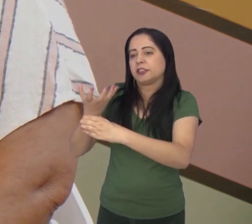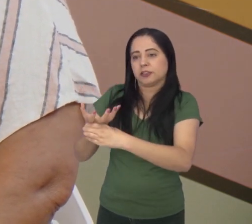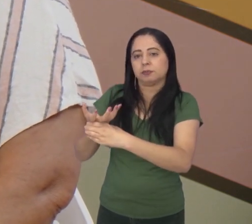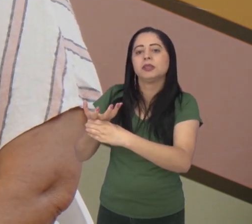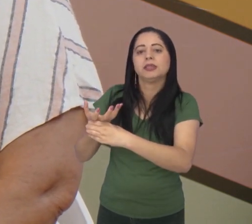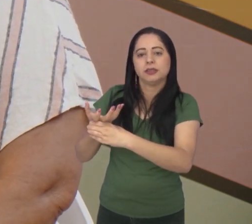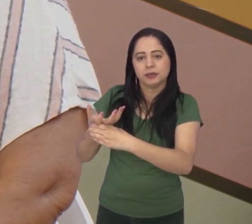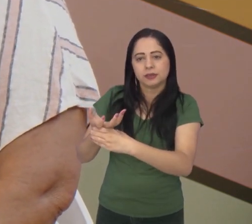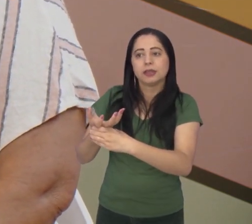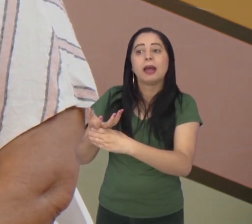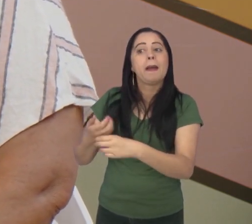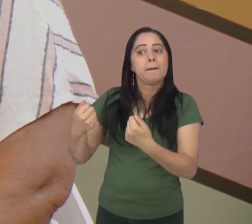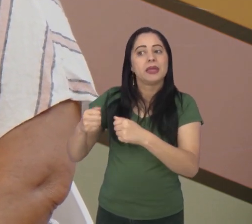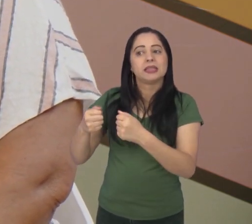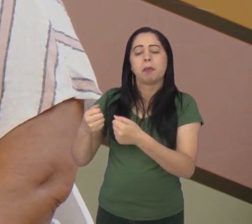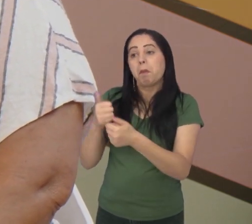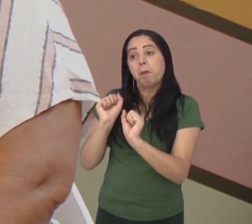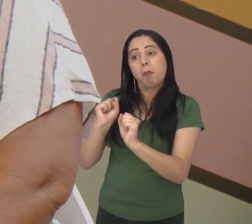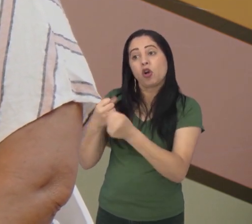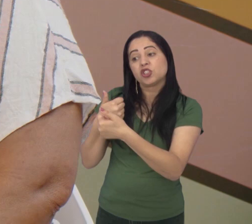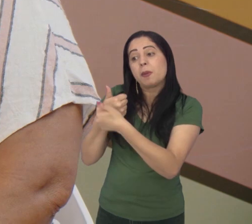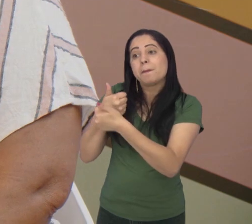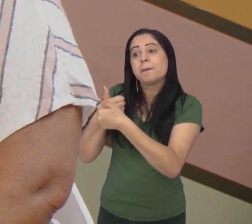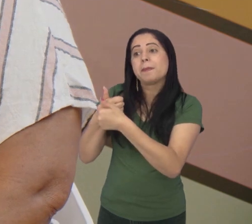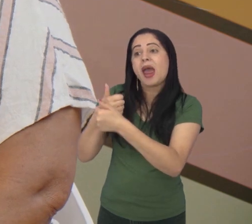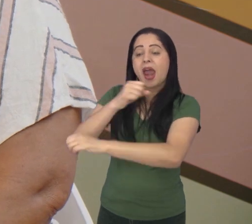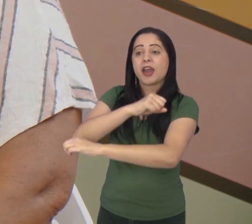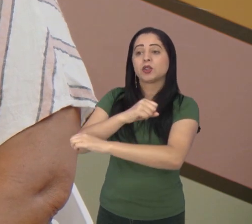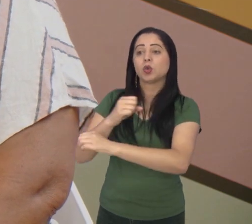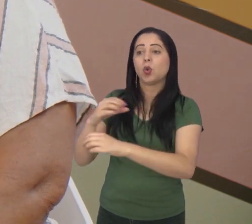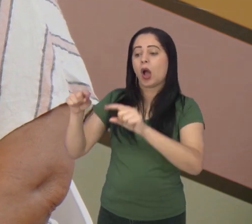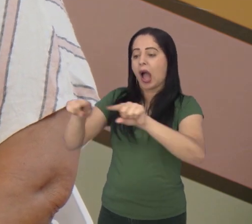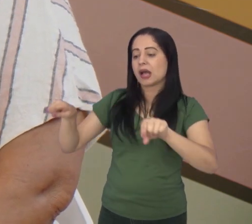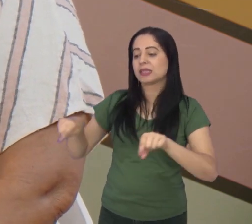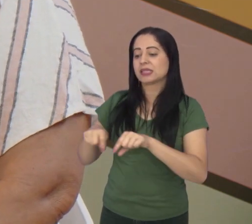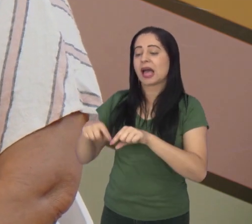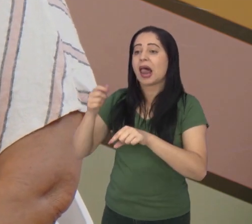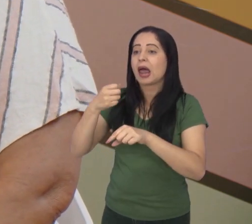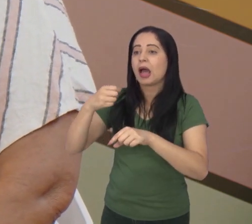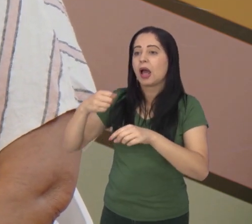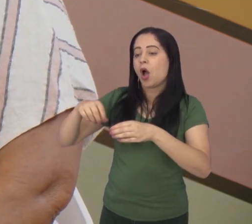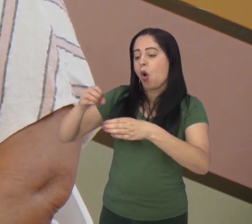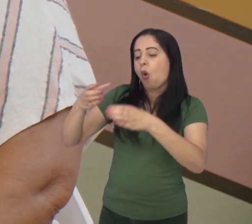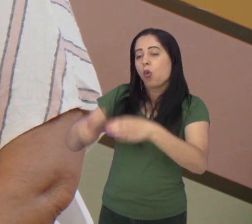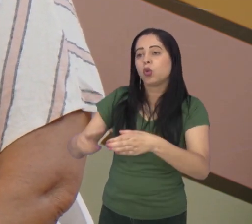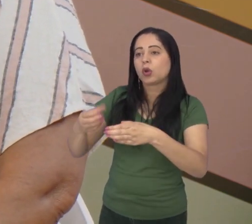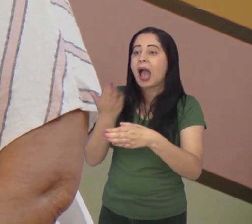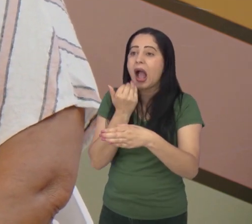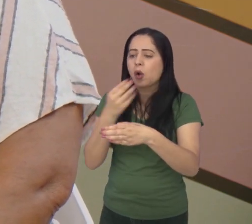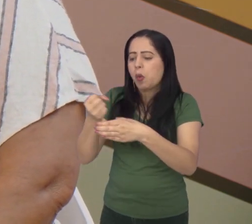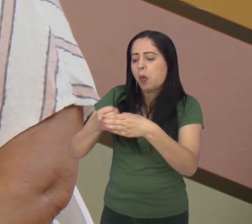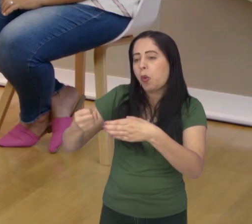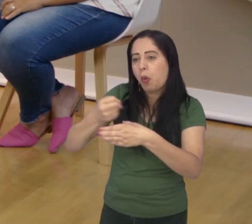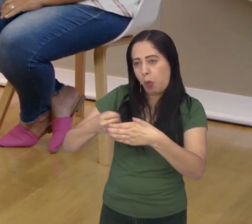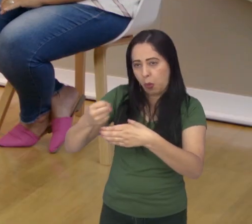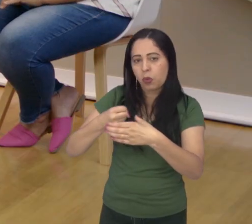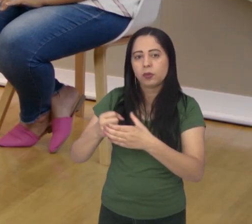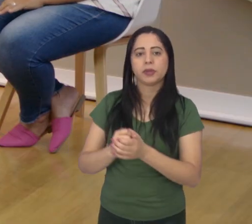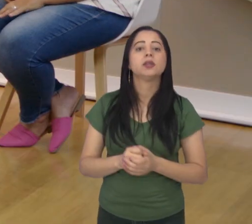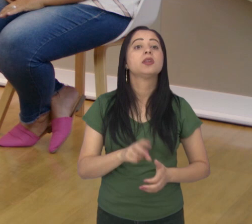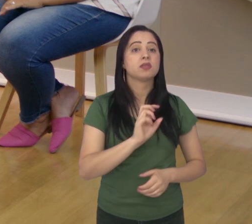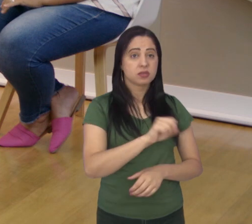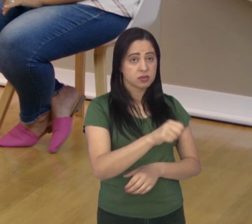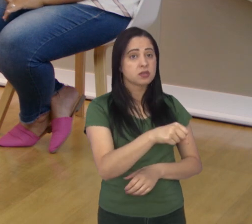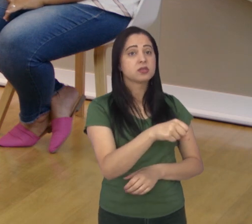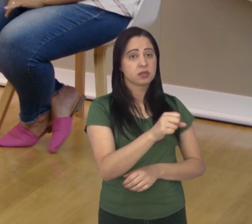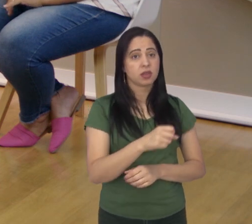cozinha funcionam bem próximo à cozinha mesmo. Porque você está perto da água, não esquece de regar, né? Tá sempre Uma horta, ela mexendo precisa ali. estar sempre com a